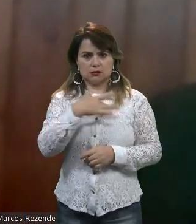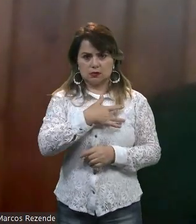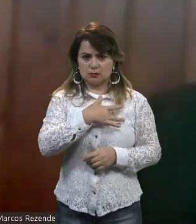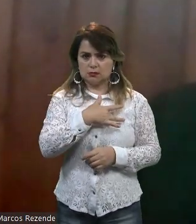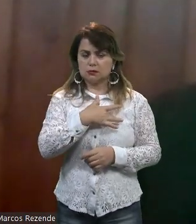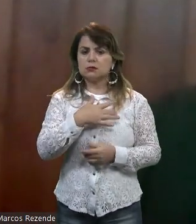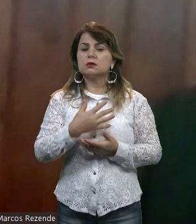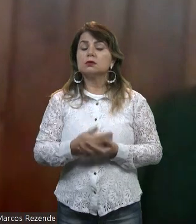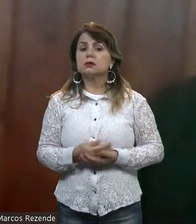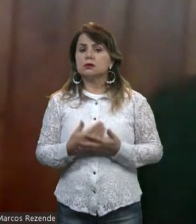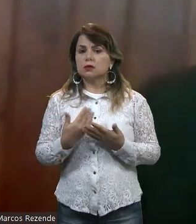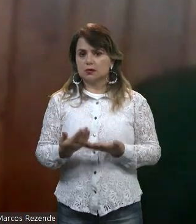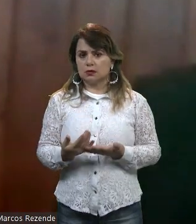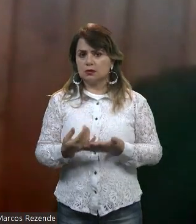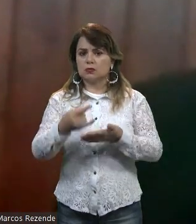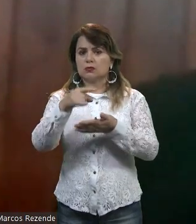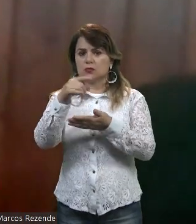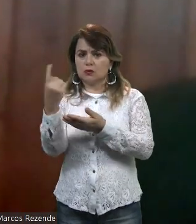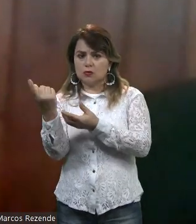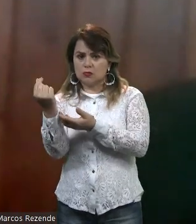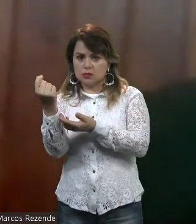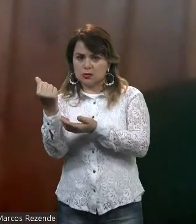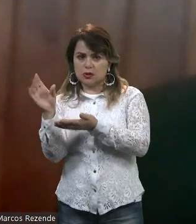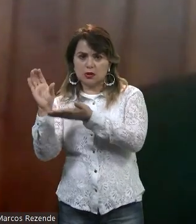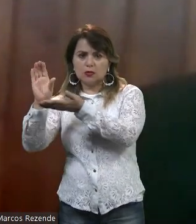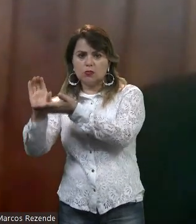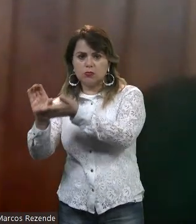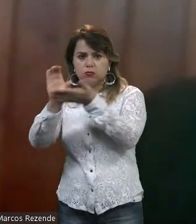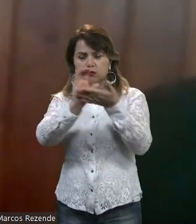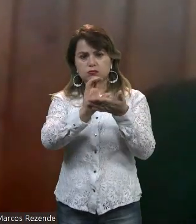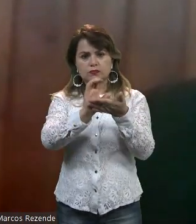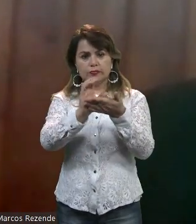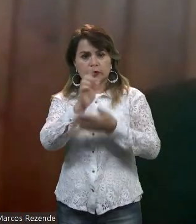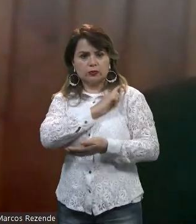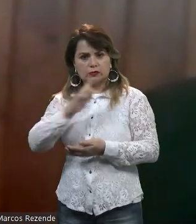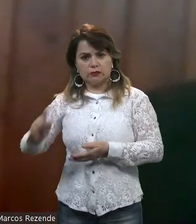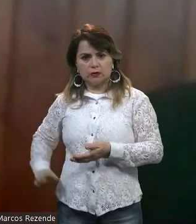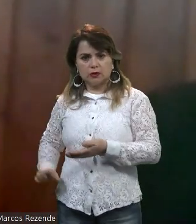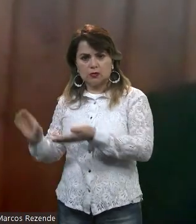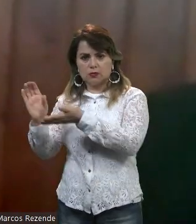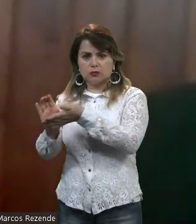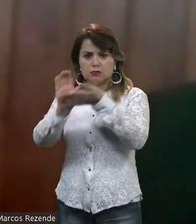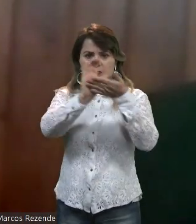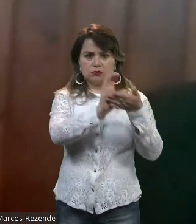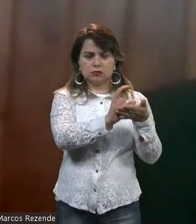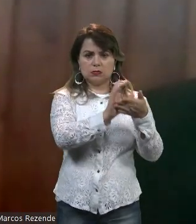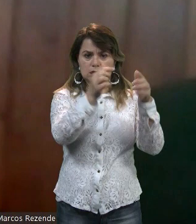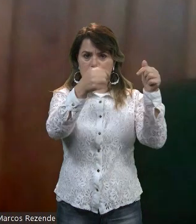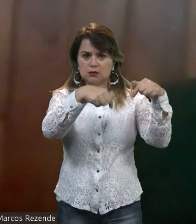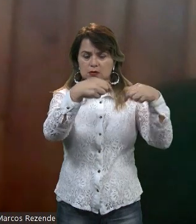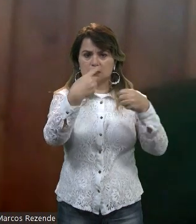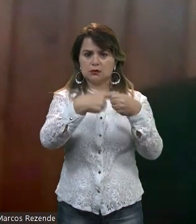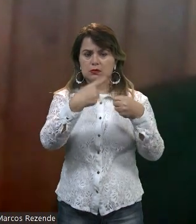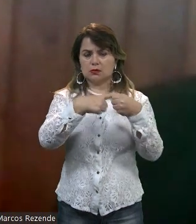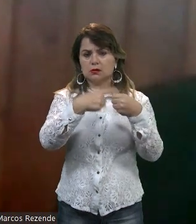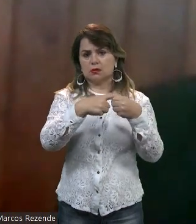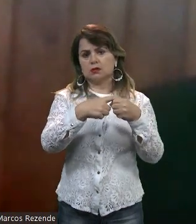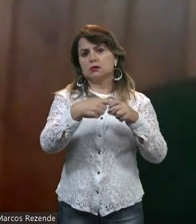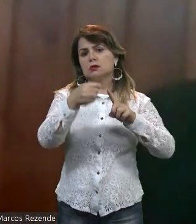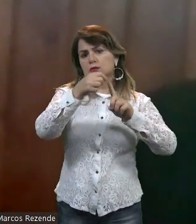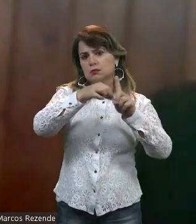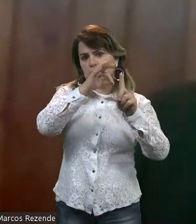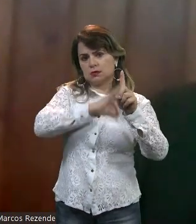providências. Esse recurso está vindo do governo federal, fundamental para que se faça a folha de pagamento do